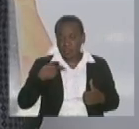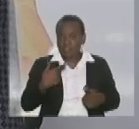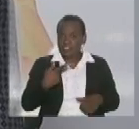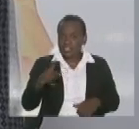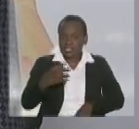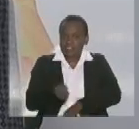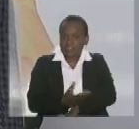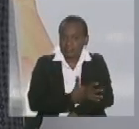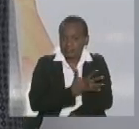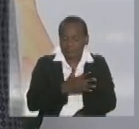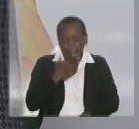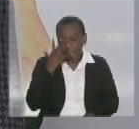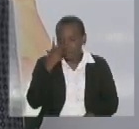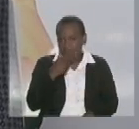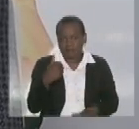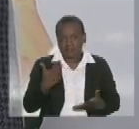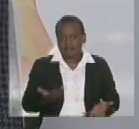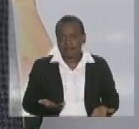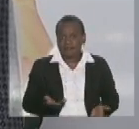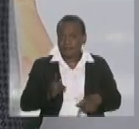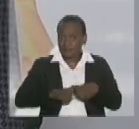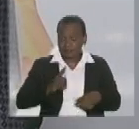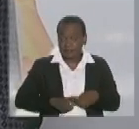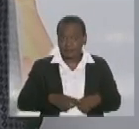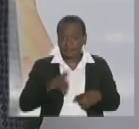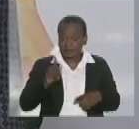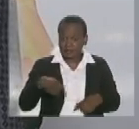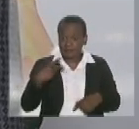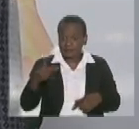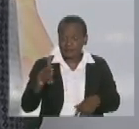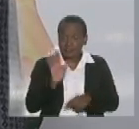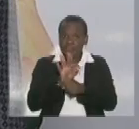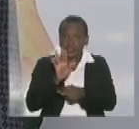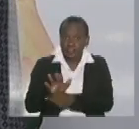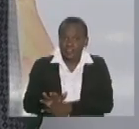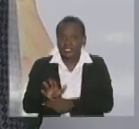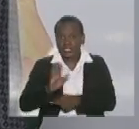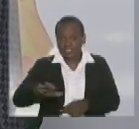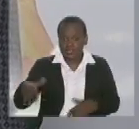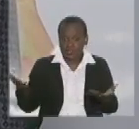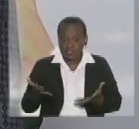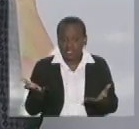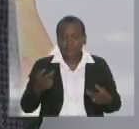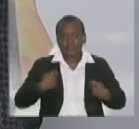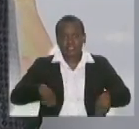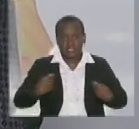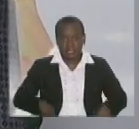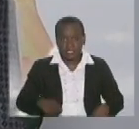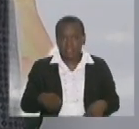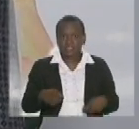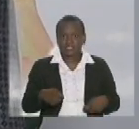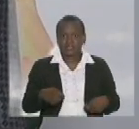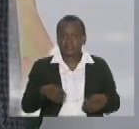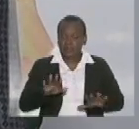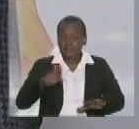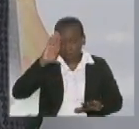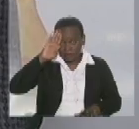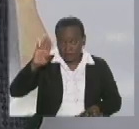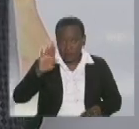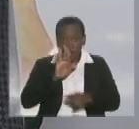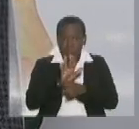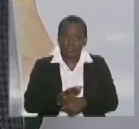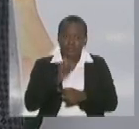próprias emoções. Isso é encantador. E é isso que a gente tem que ajudar as crianças a fazerem hoje em dia,